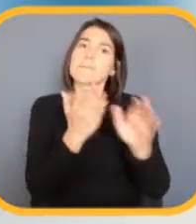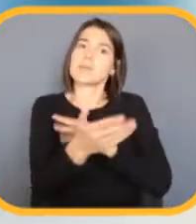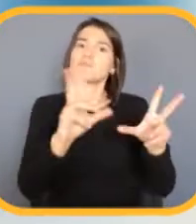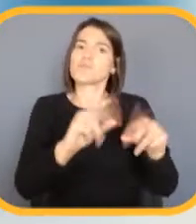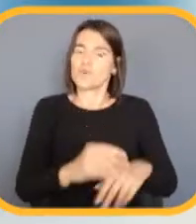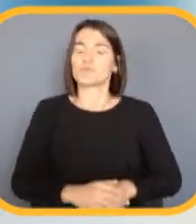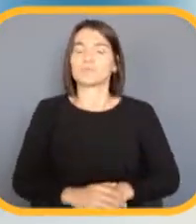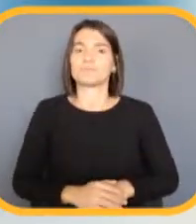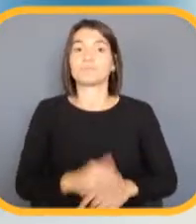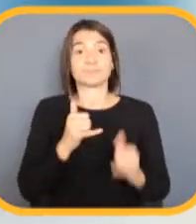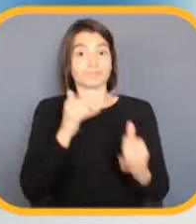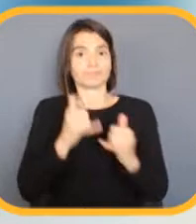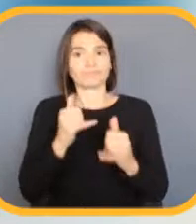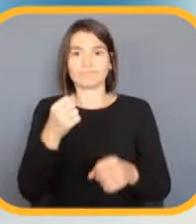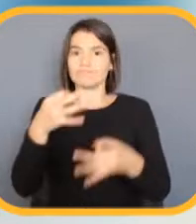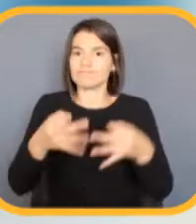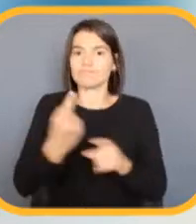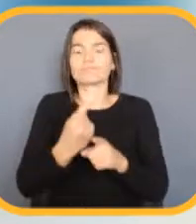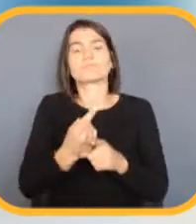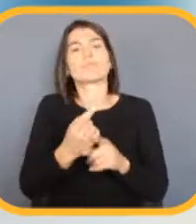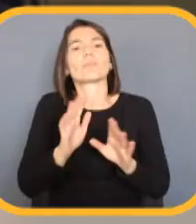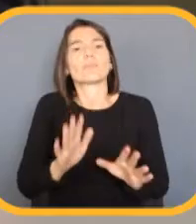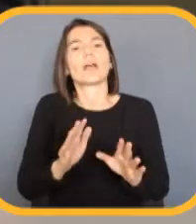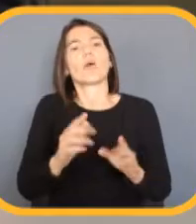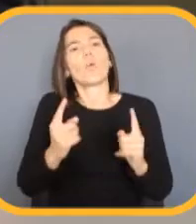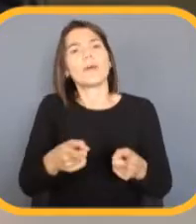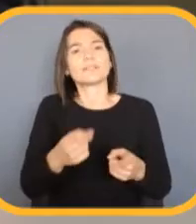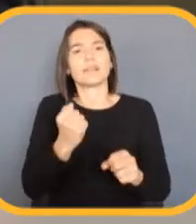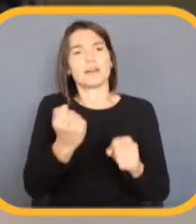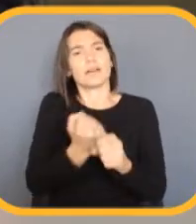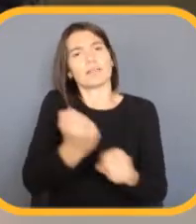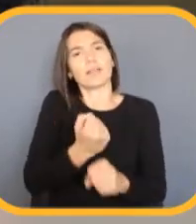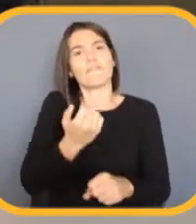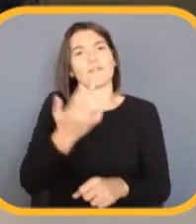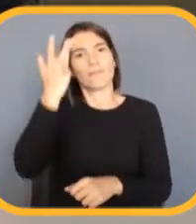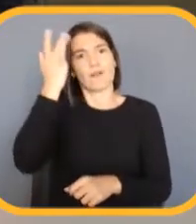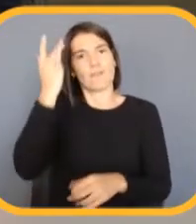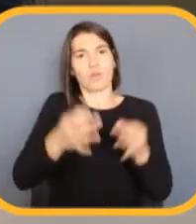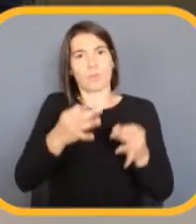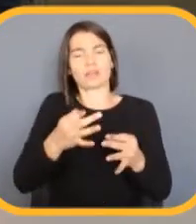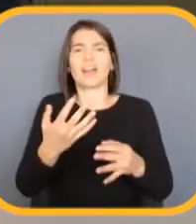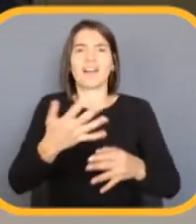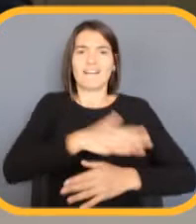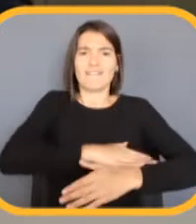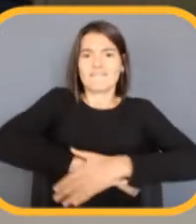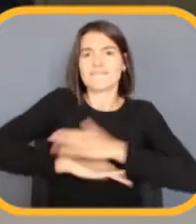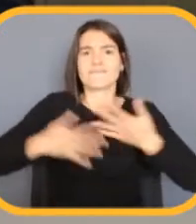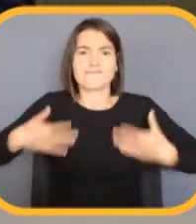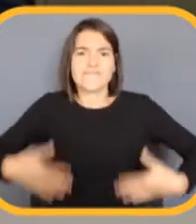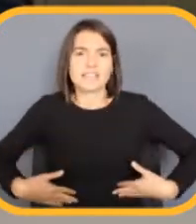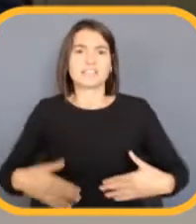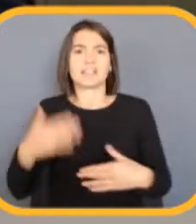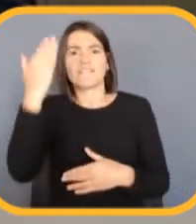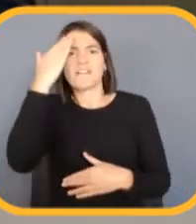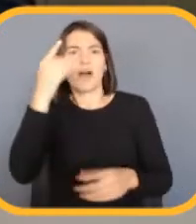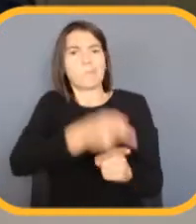as perdas com novos empregos. Portanto, a automação começa, obviamente, pelas tarefas mais fáceis de ser automatizadas, que muito têm a ver com partes mais